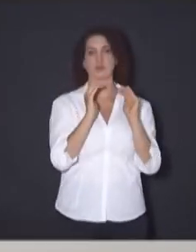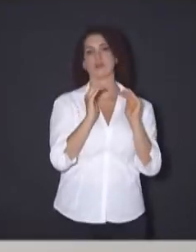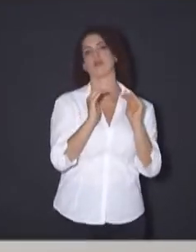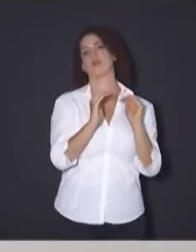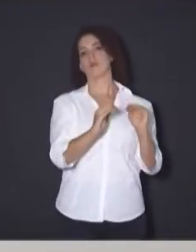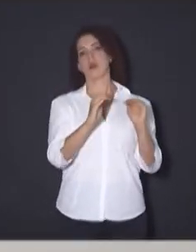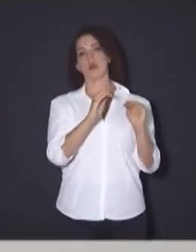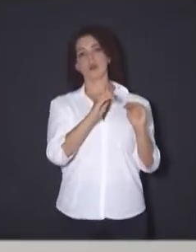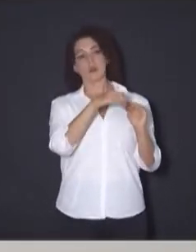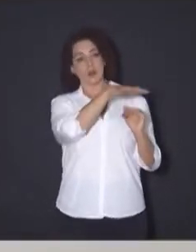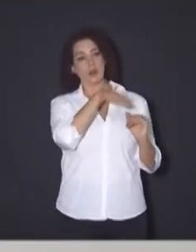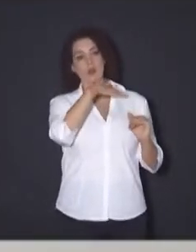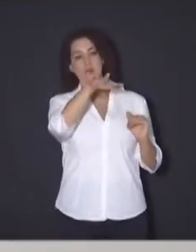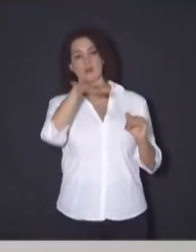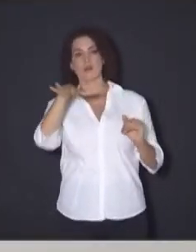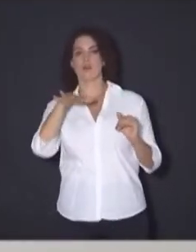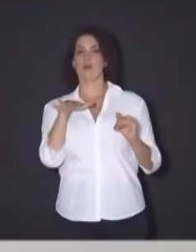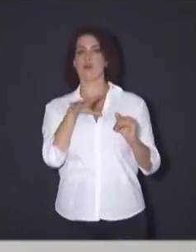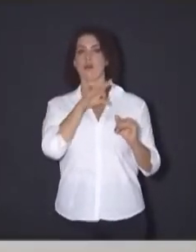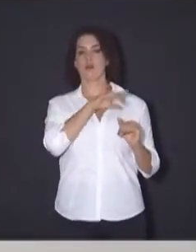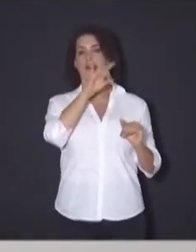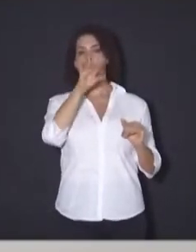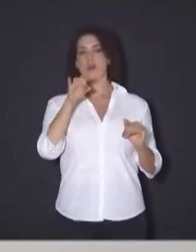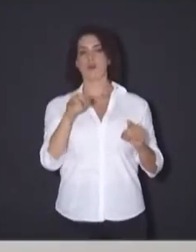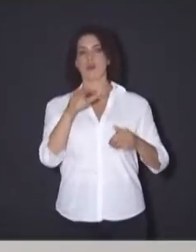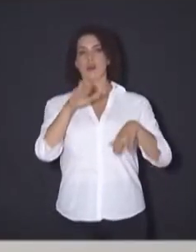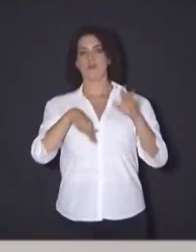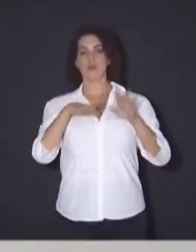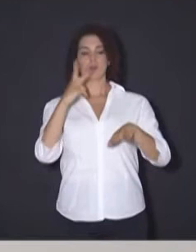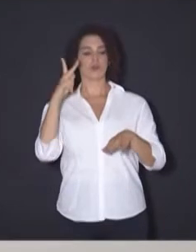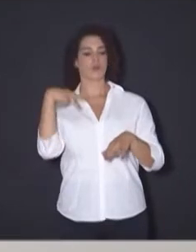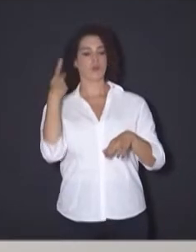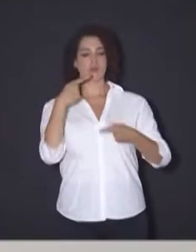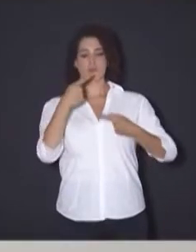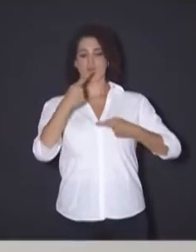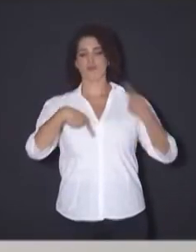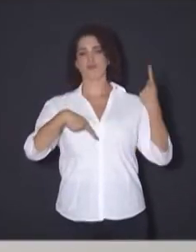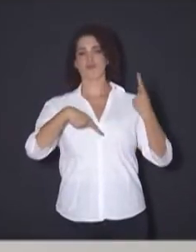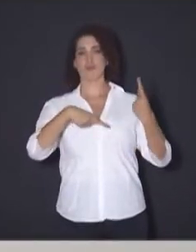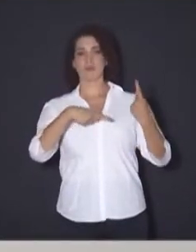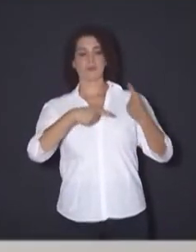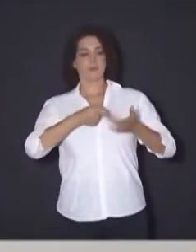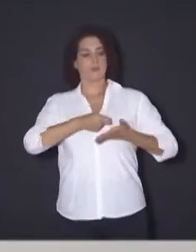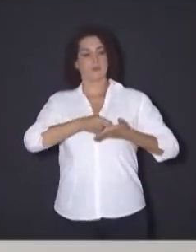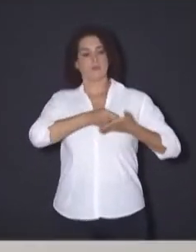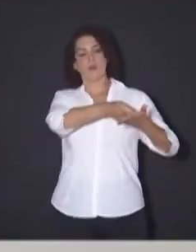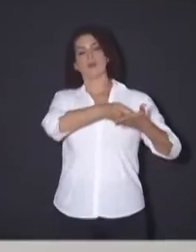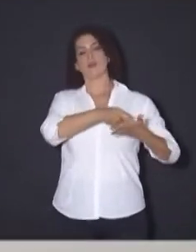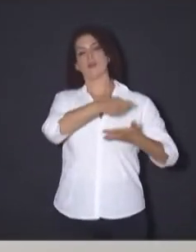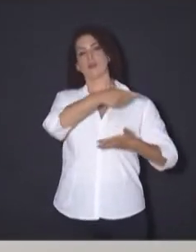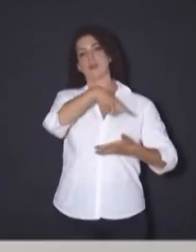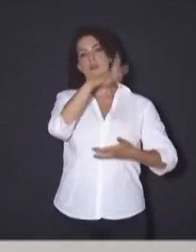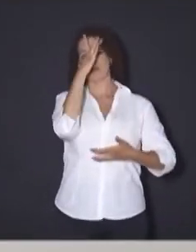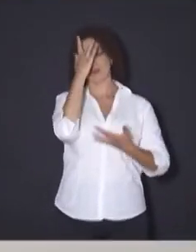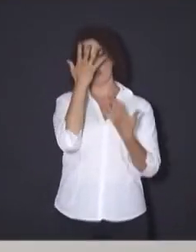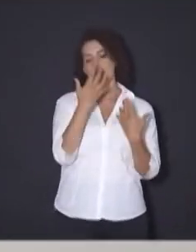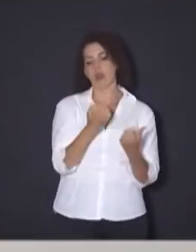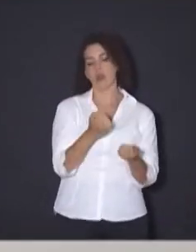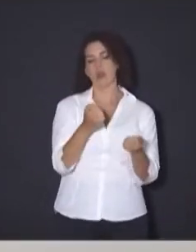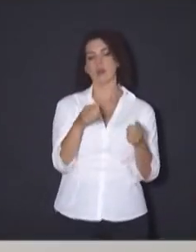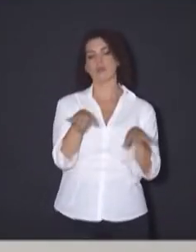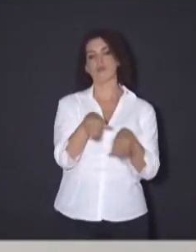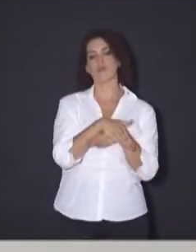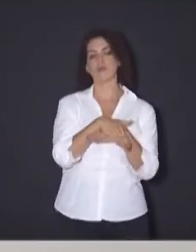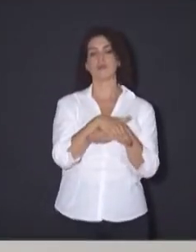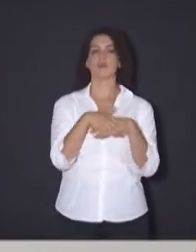seus territórios em políticas que foram completamente equivocadas então eu acho que